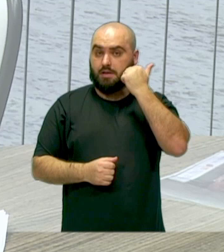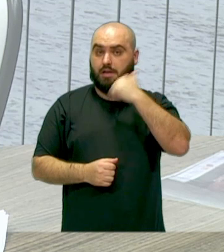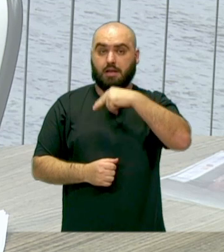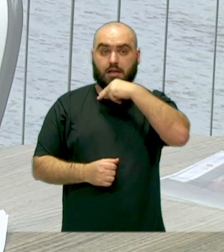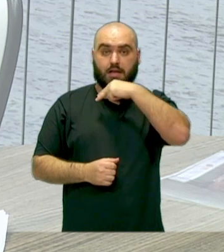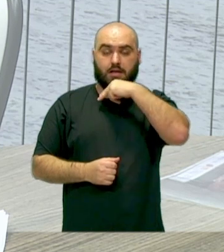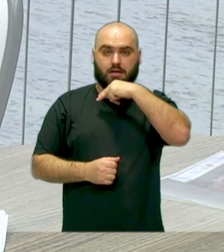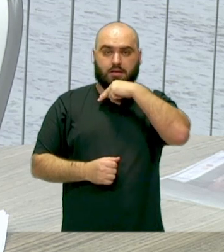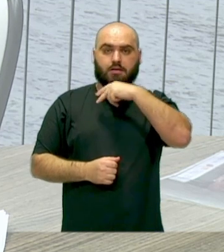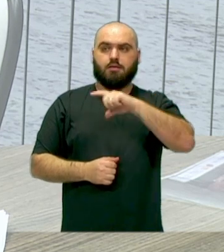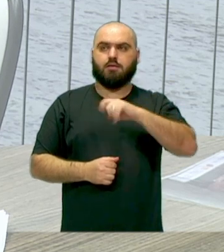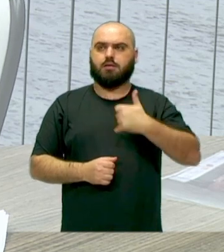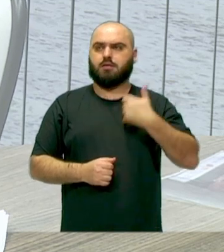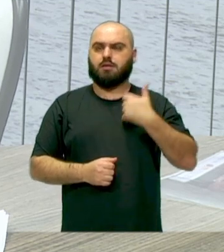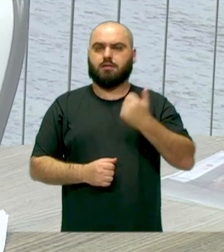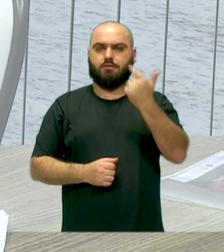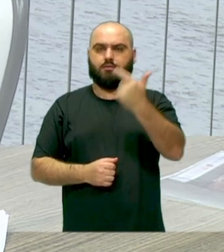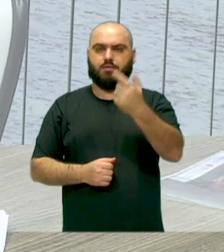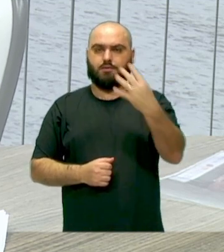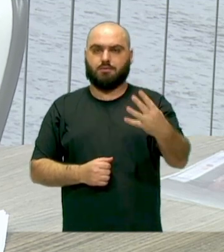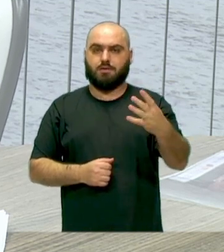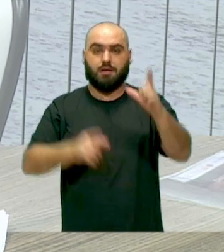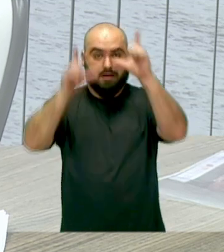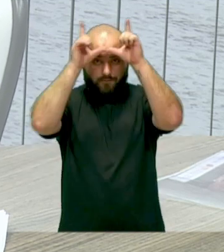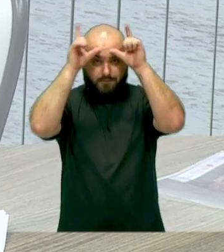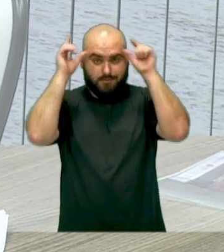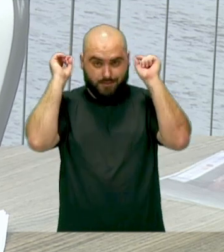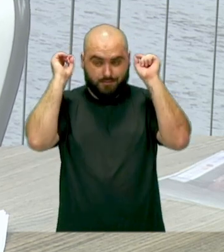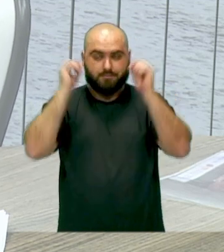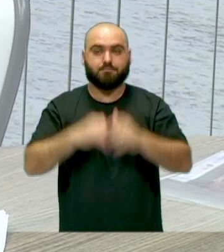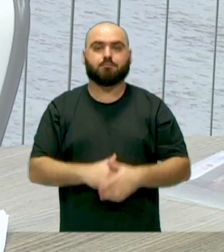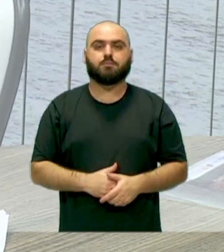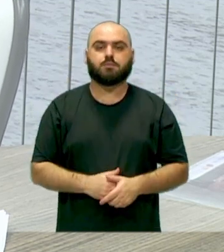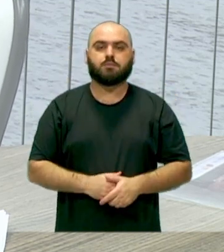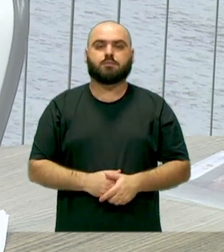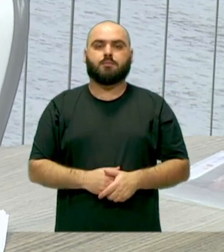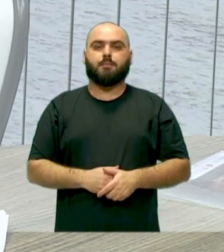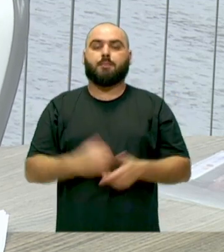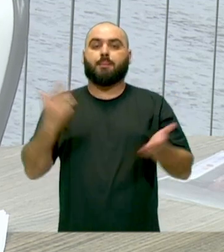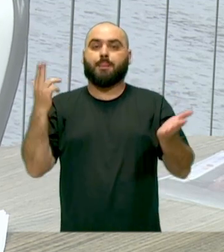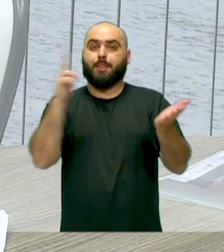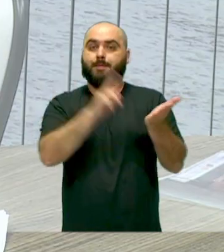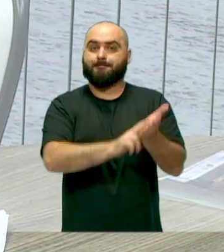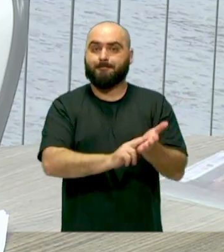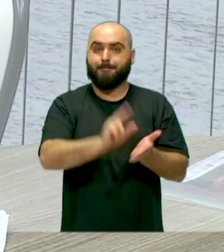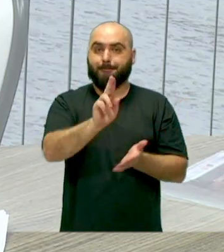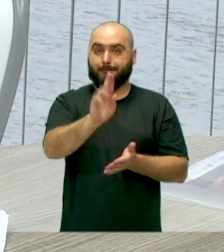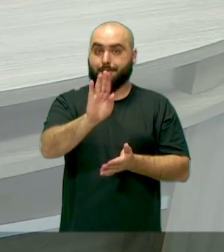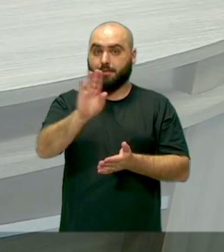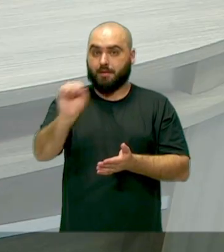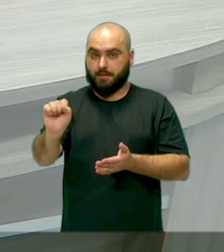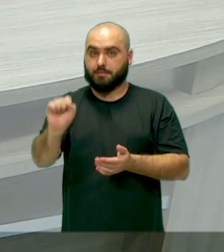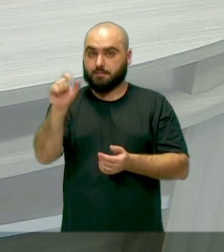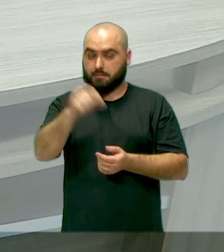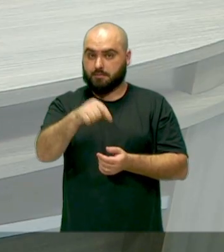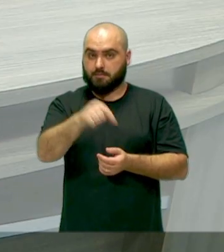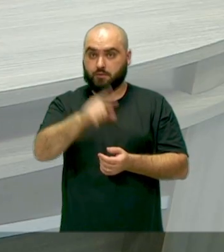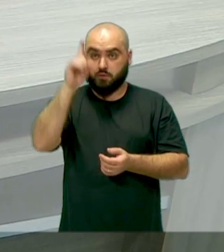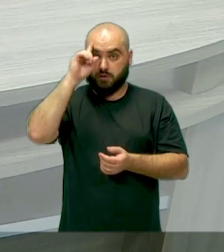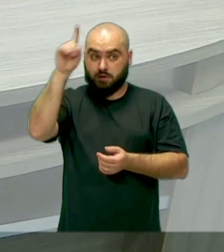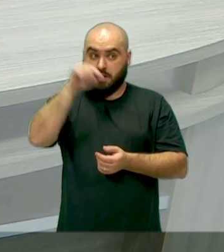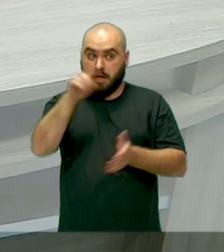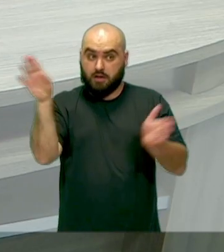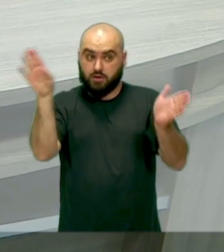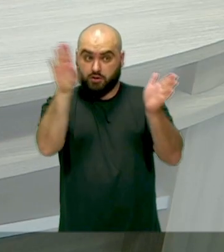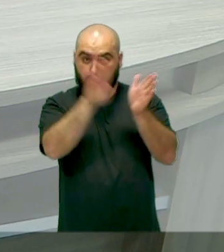tem 24 anos, ela é enfermeira, e ela assumiu uma unidade de saúde, e no dia que ela